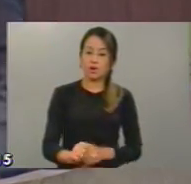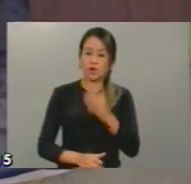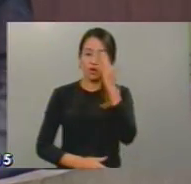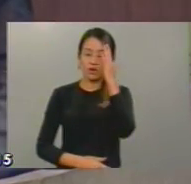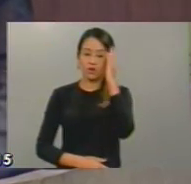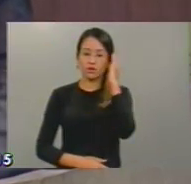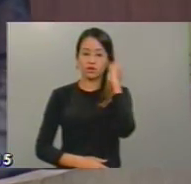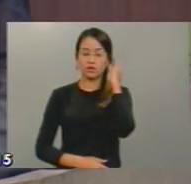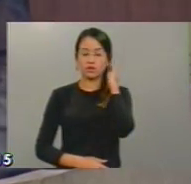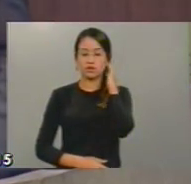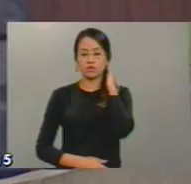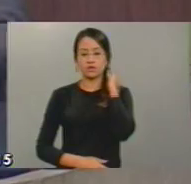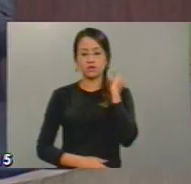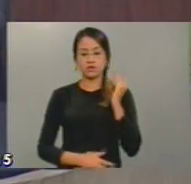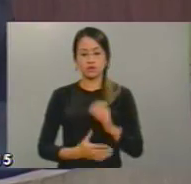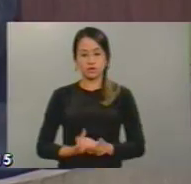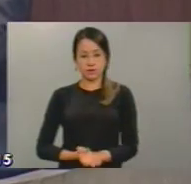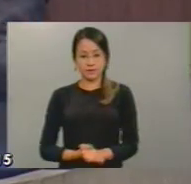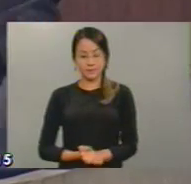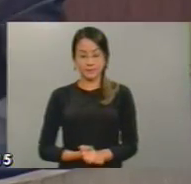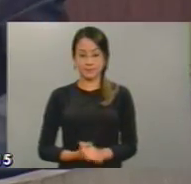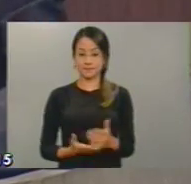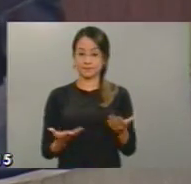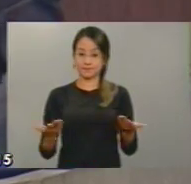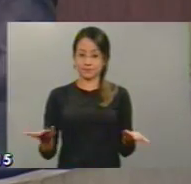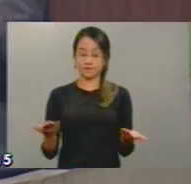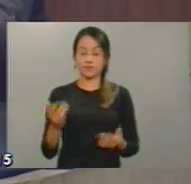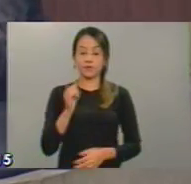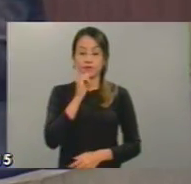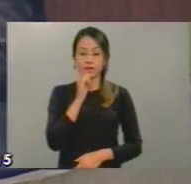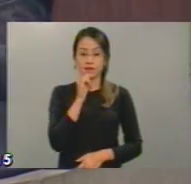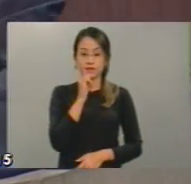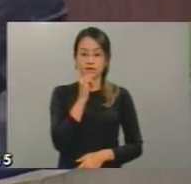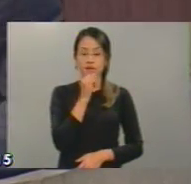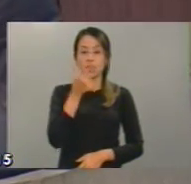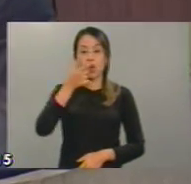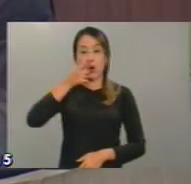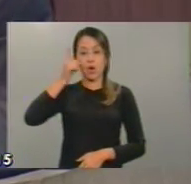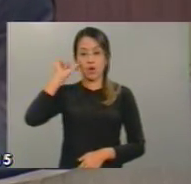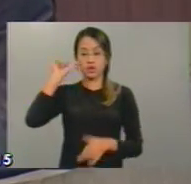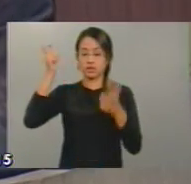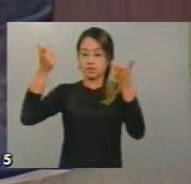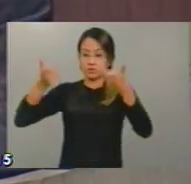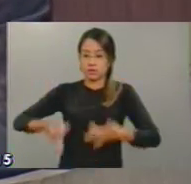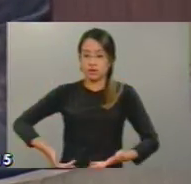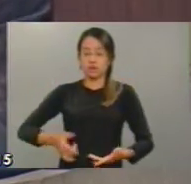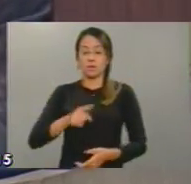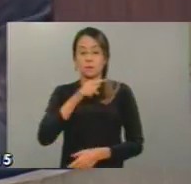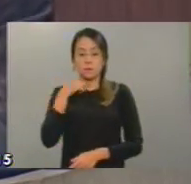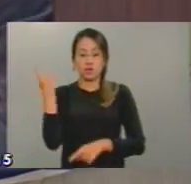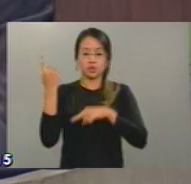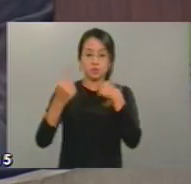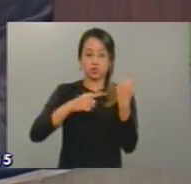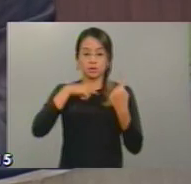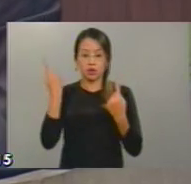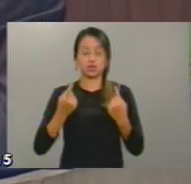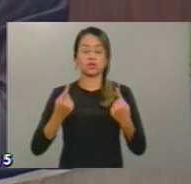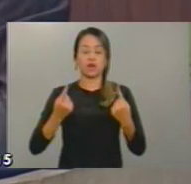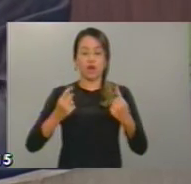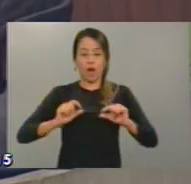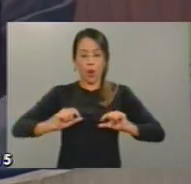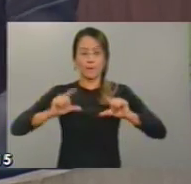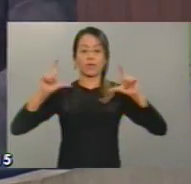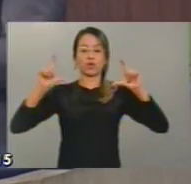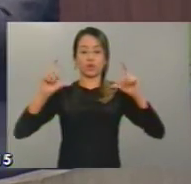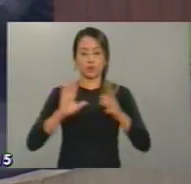ruim. A taxa de reincidência aumentou. Ontem comentávamos isso, sobretudo nos últimos 4, 5